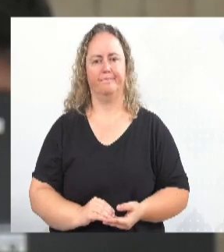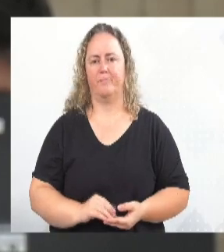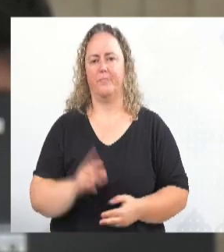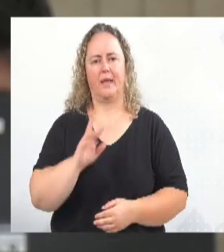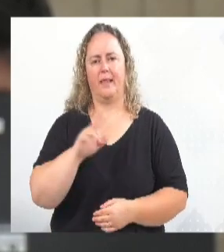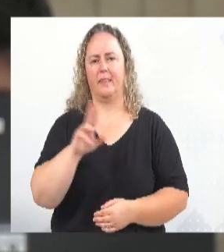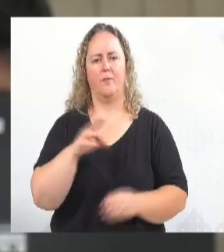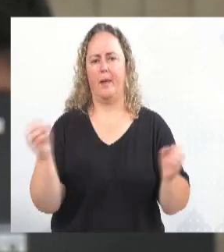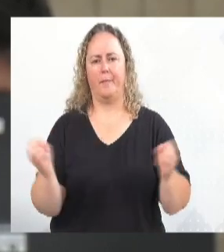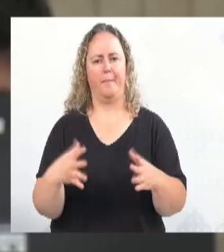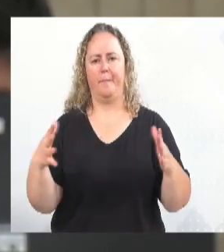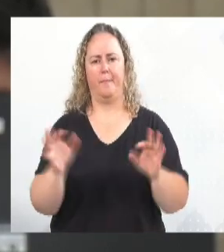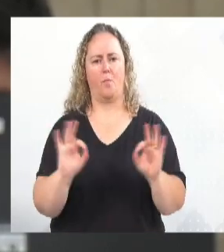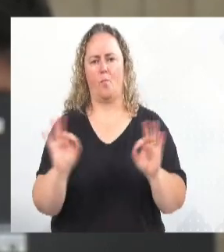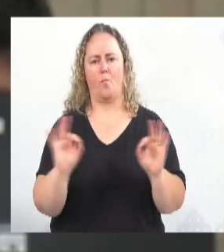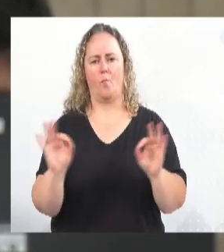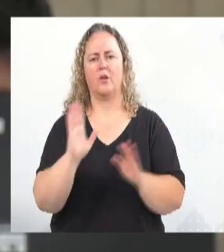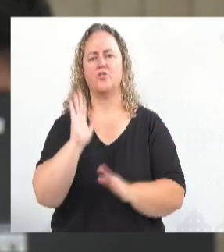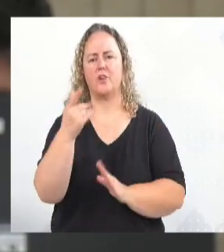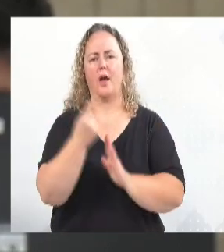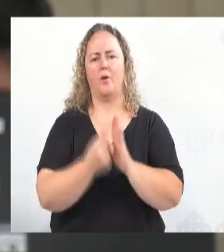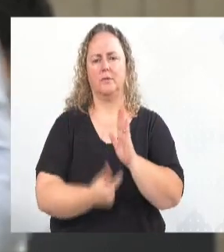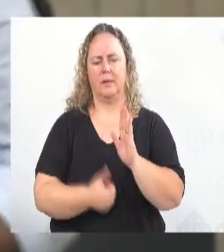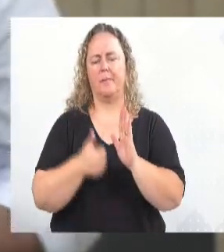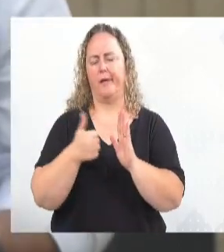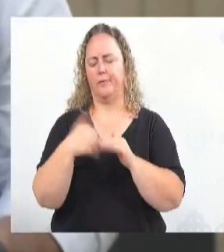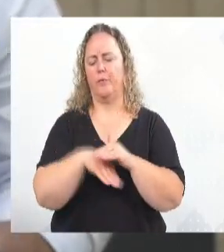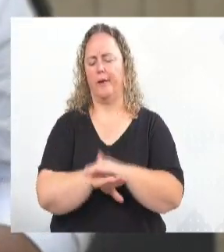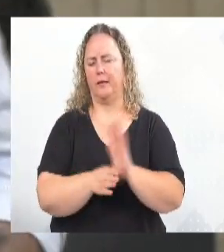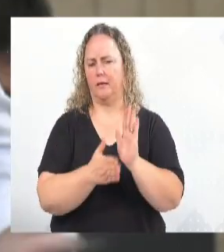milagre, não. Isso já estava preparado e estava no orçamento guardado. Parabéns.